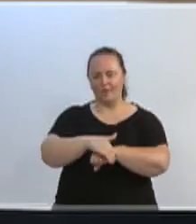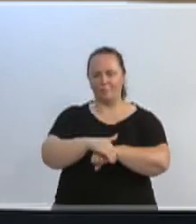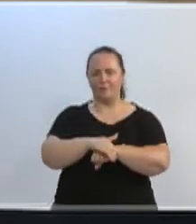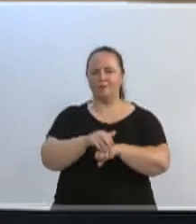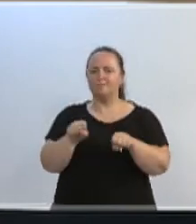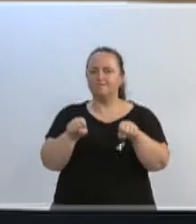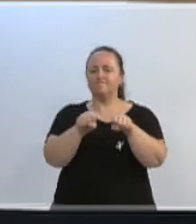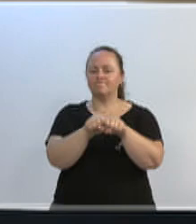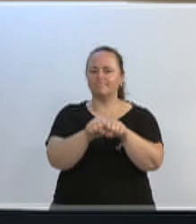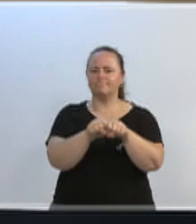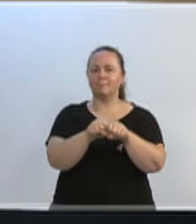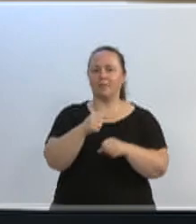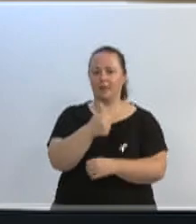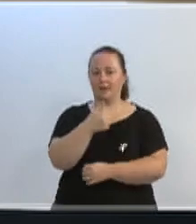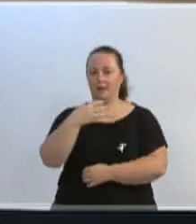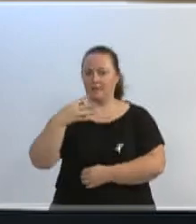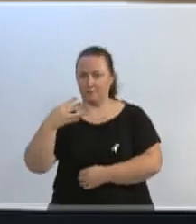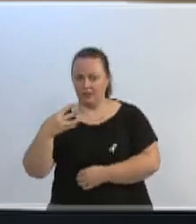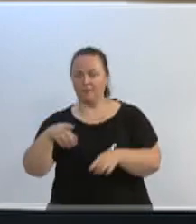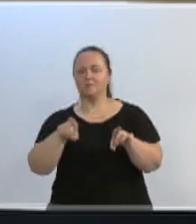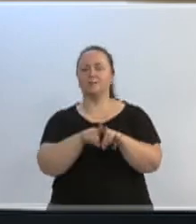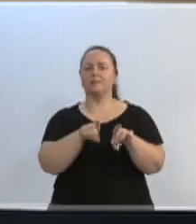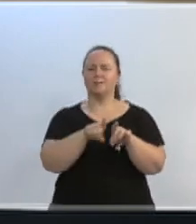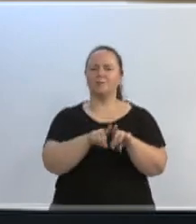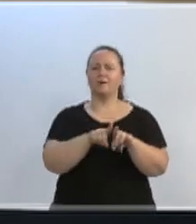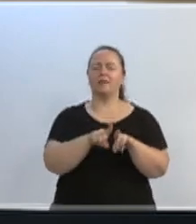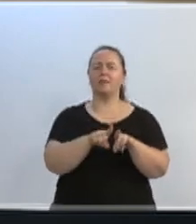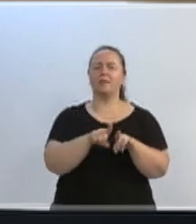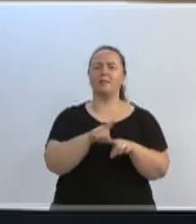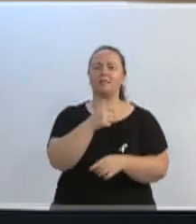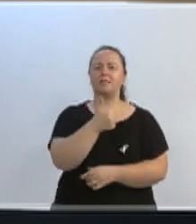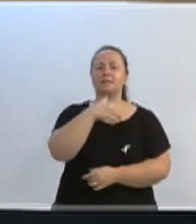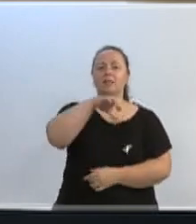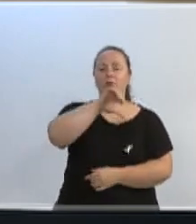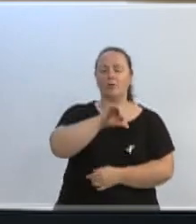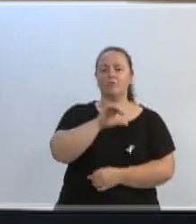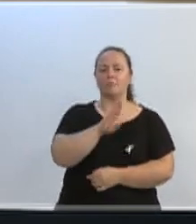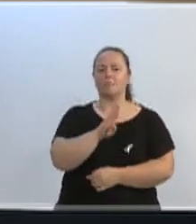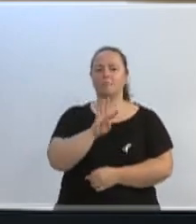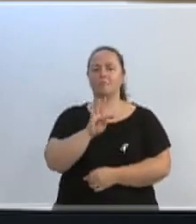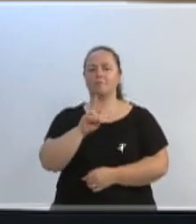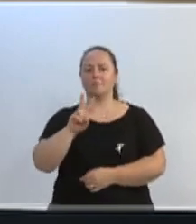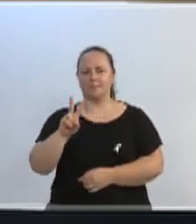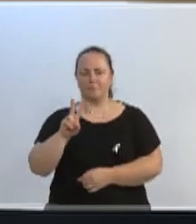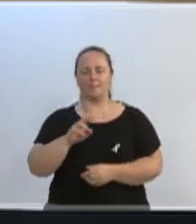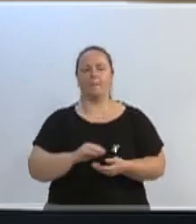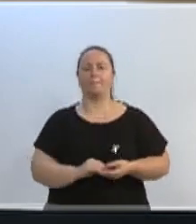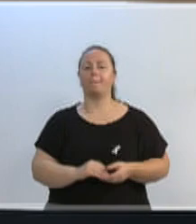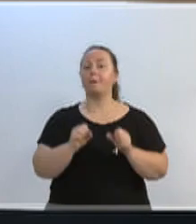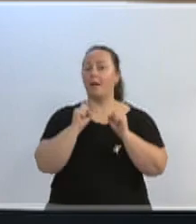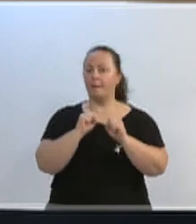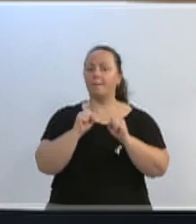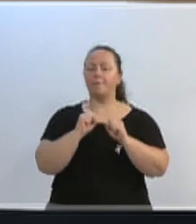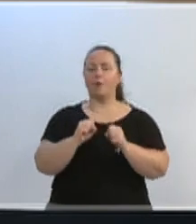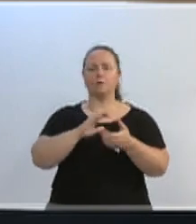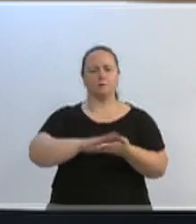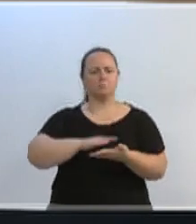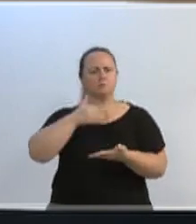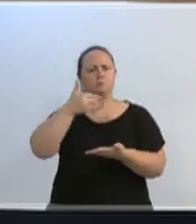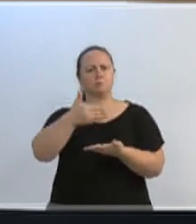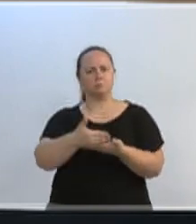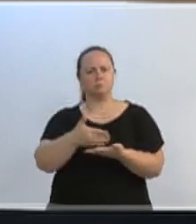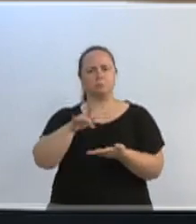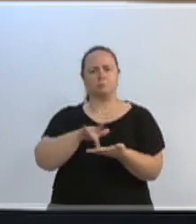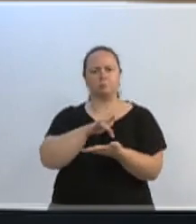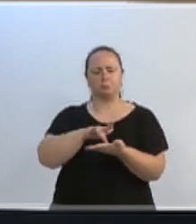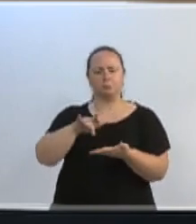canais 14 da NET e 19 da BTV. E pode ser assistida em desktops,